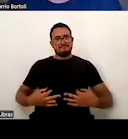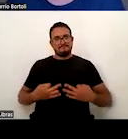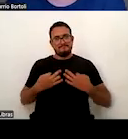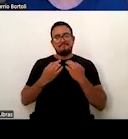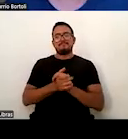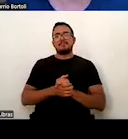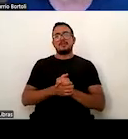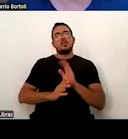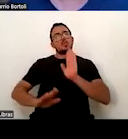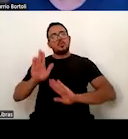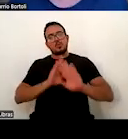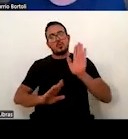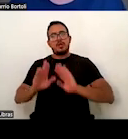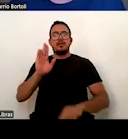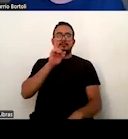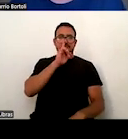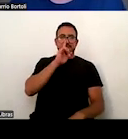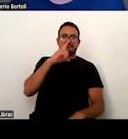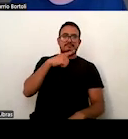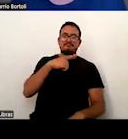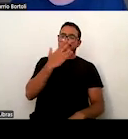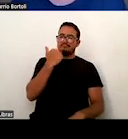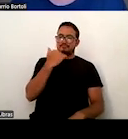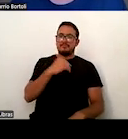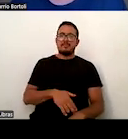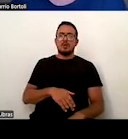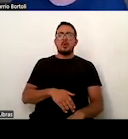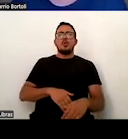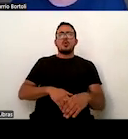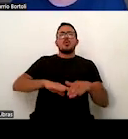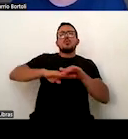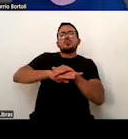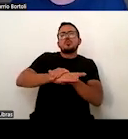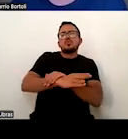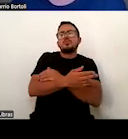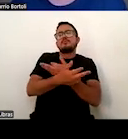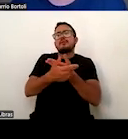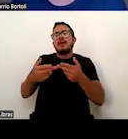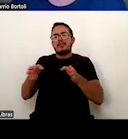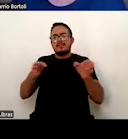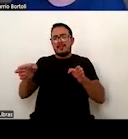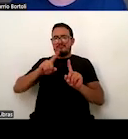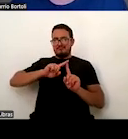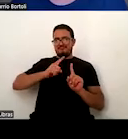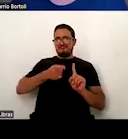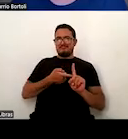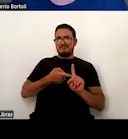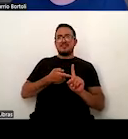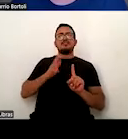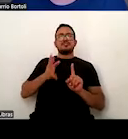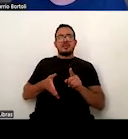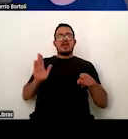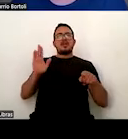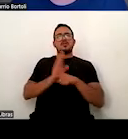com a própria alimentação e com os próprios hábitos durante a gestação já vai ajudar na saúde do feto. Então,